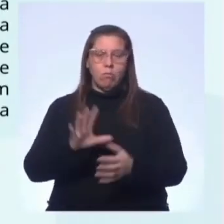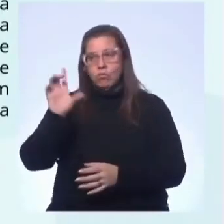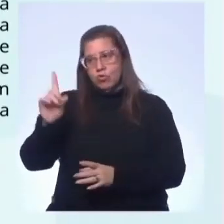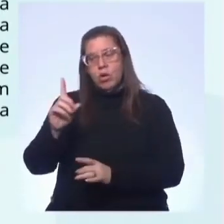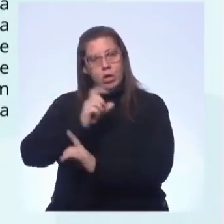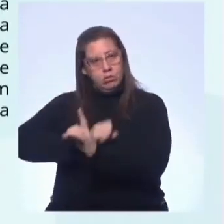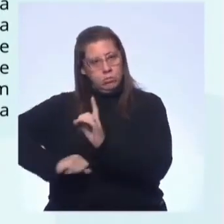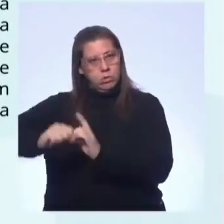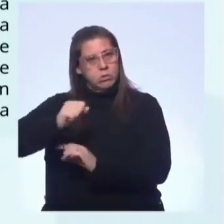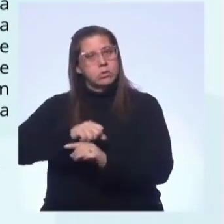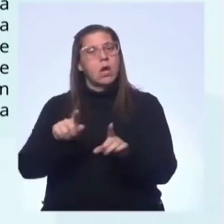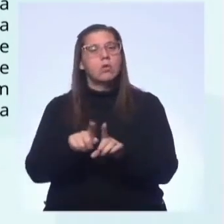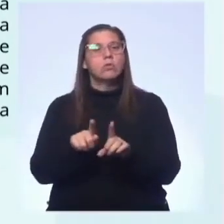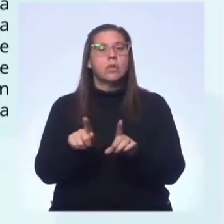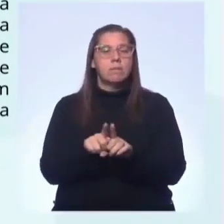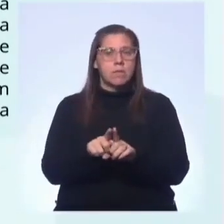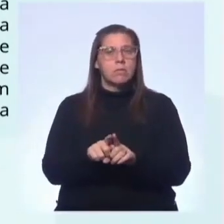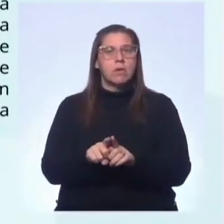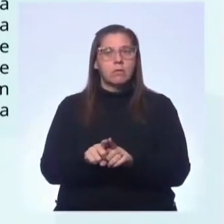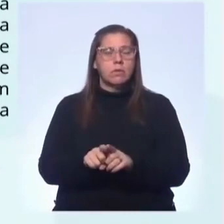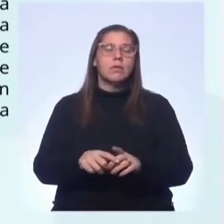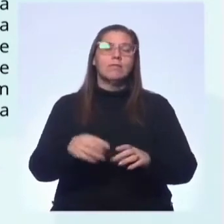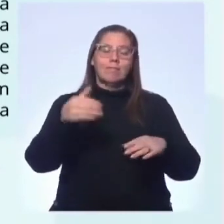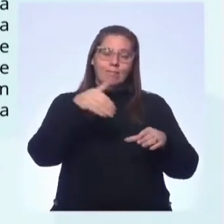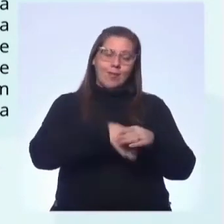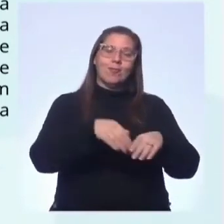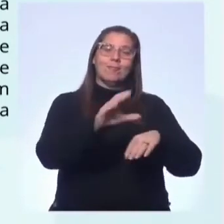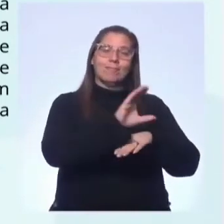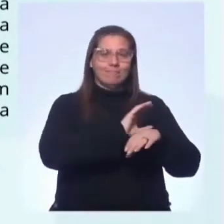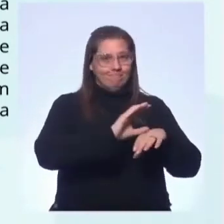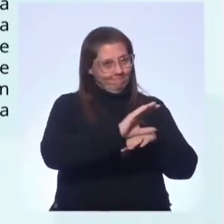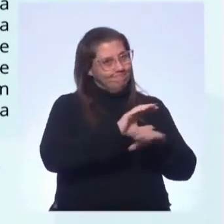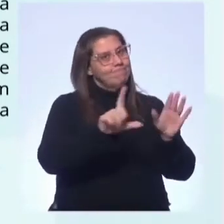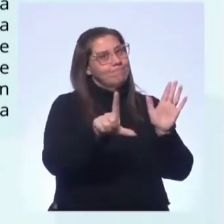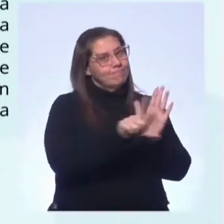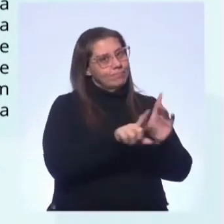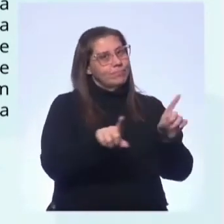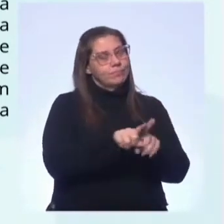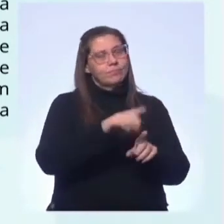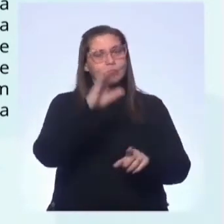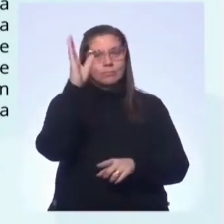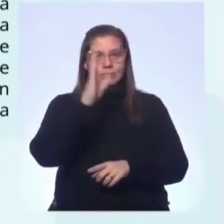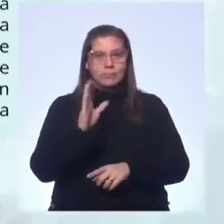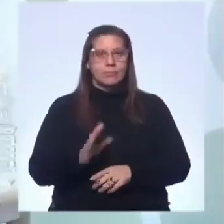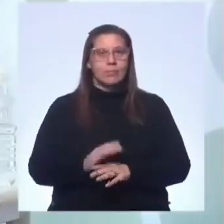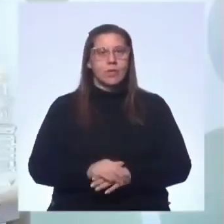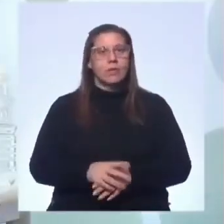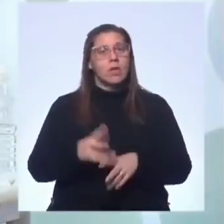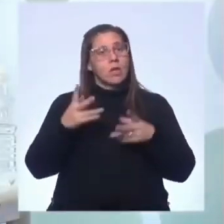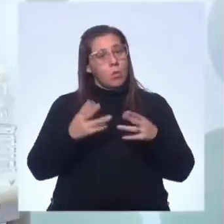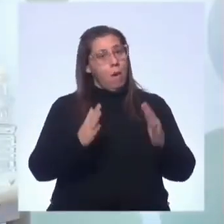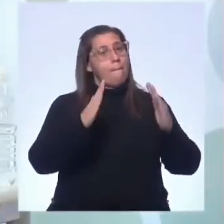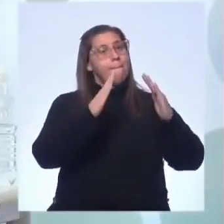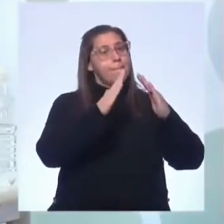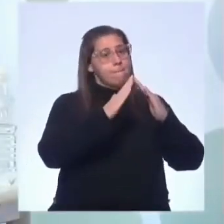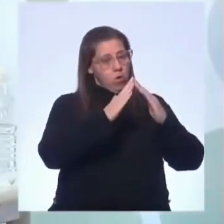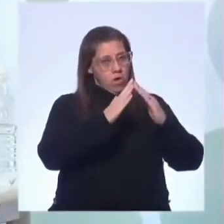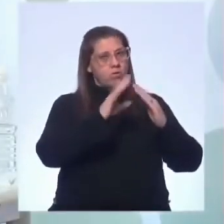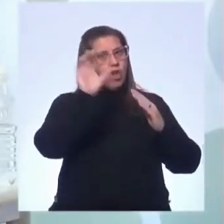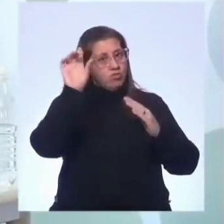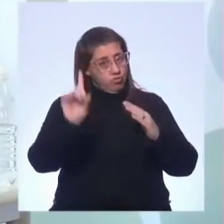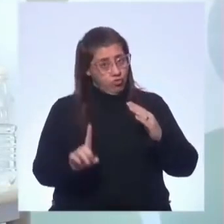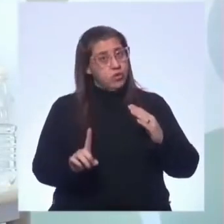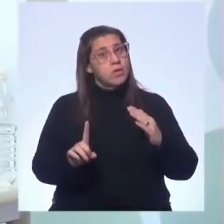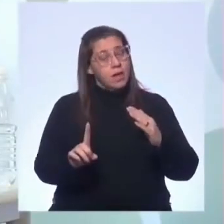social nos termos da Constituição Federal do Brasil. Então, da mesma forma que a moradia que nós vimos é um